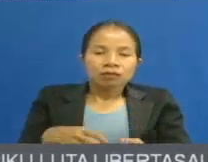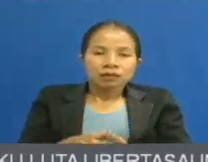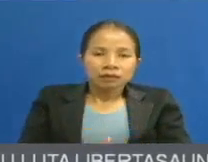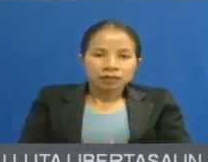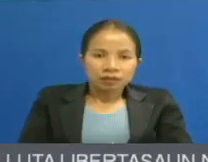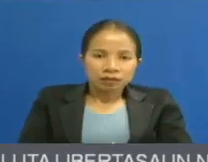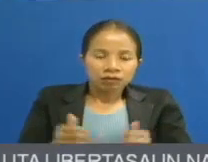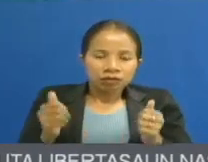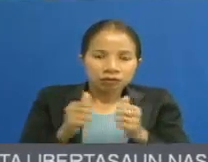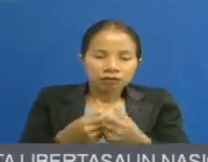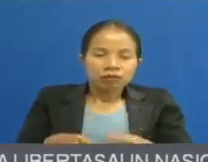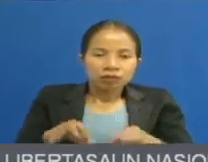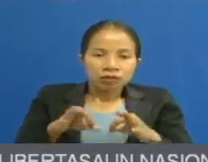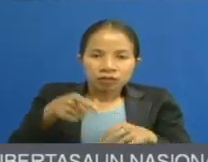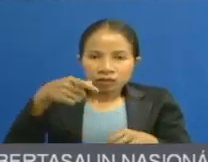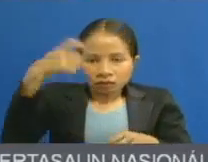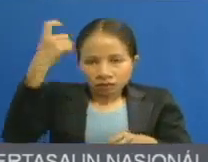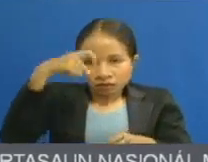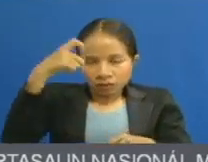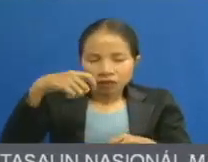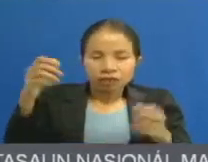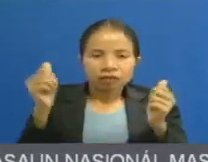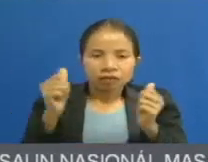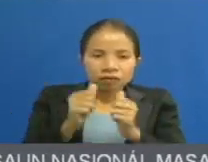ko potencia ko matene ko